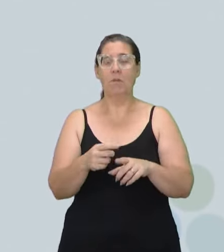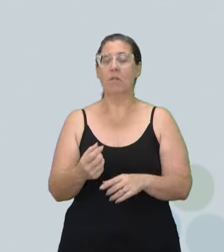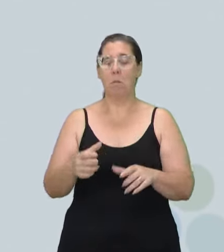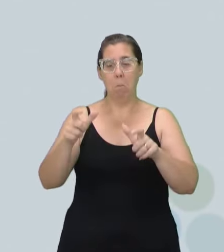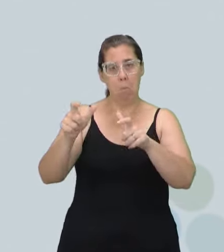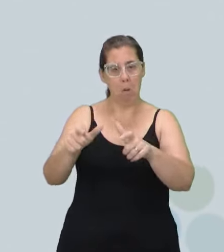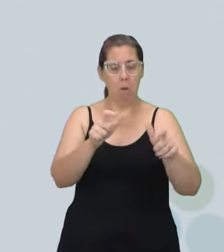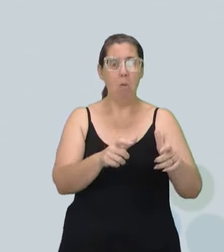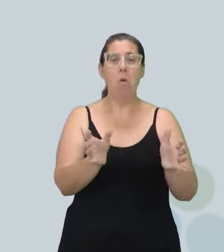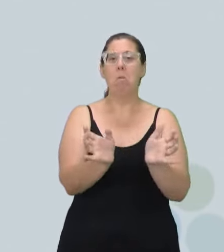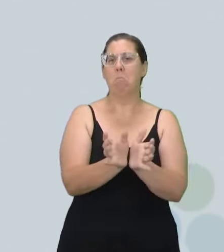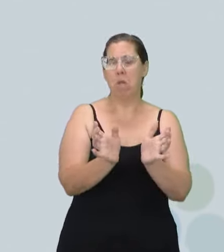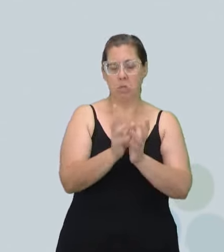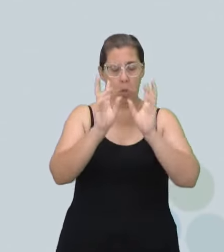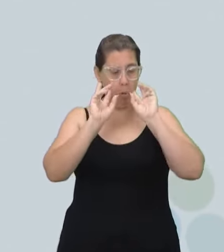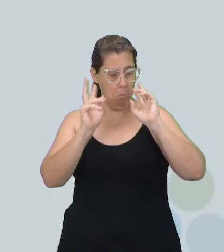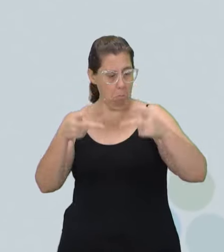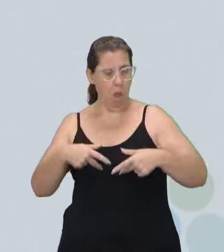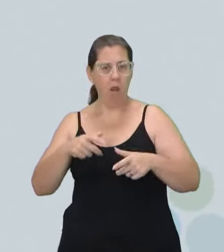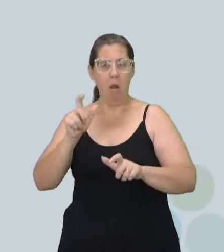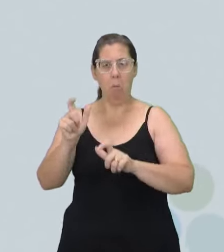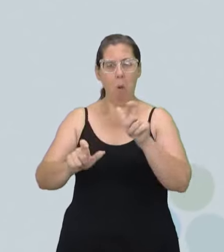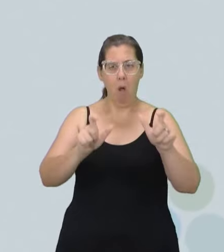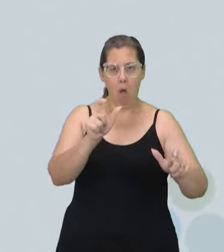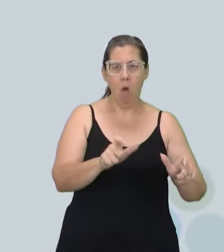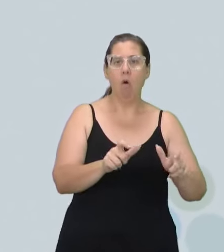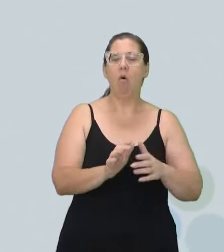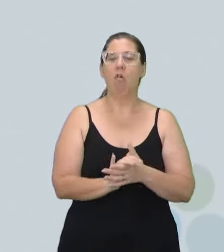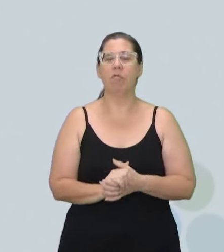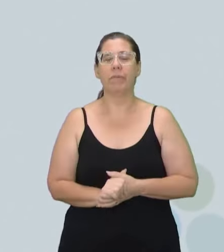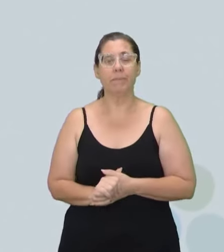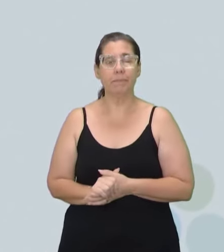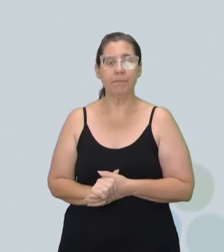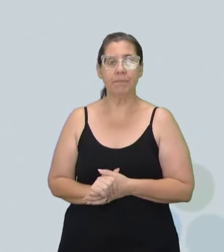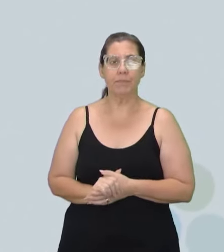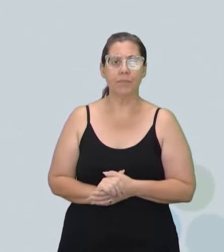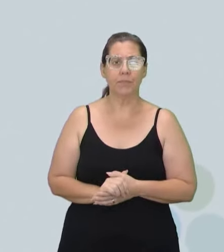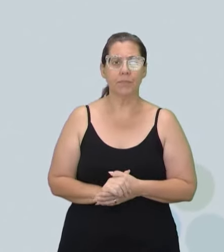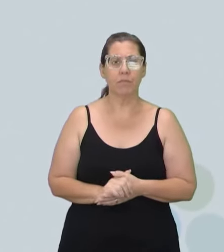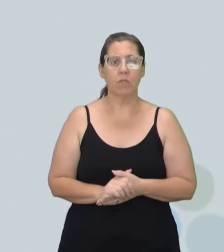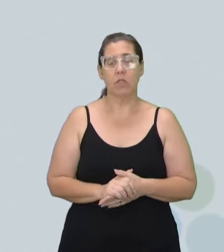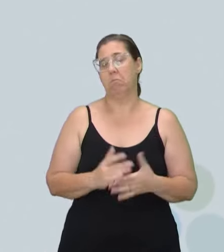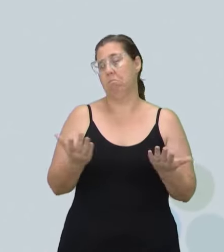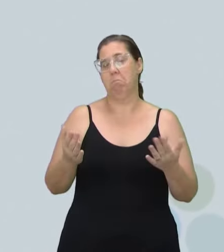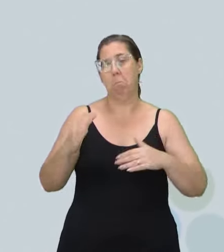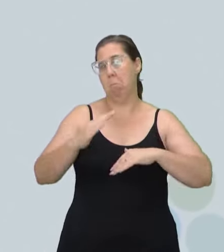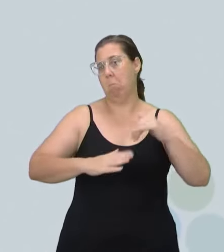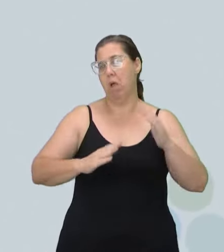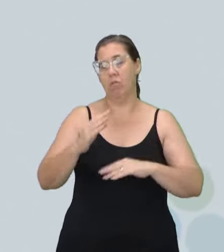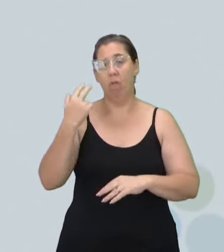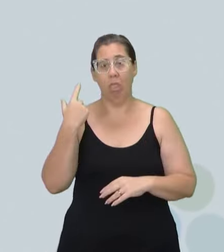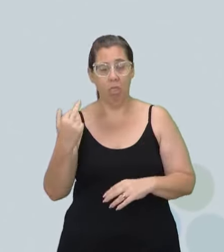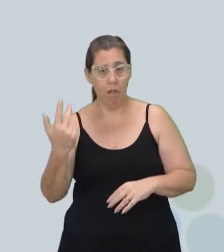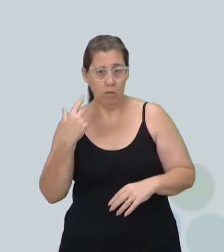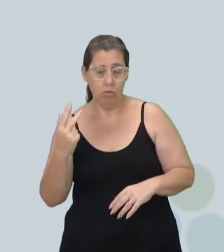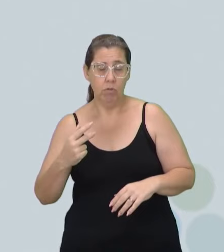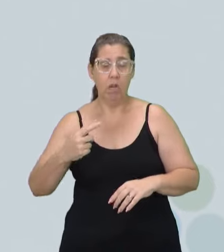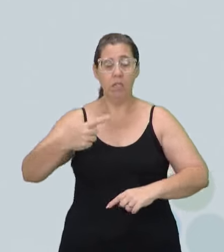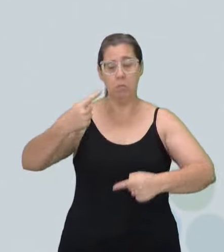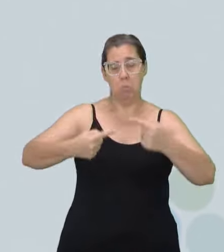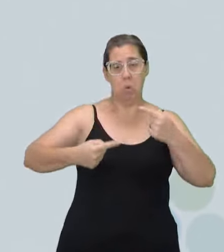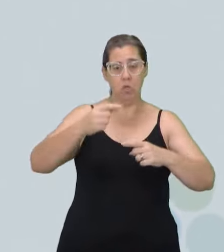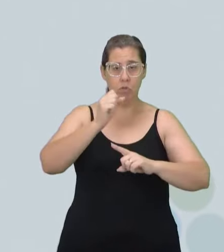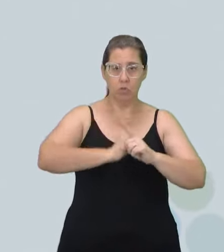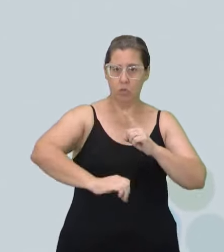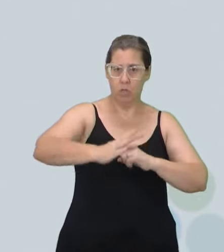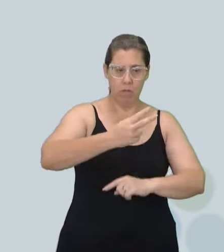pessoas, grupos humanos e povos em função de eventos naturais, políticos, econômicos,